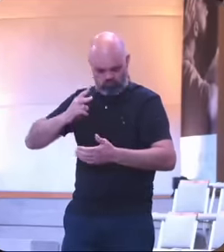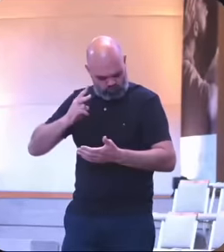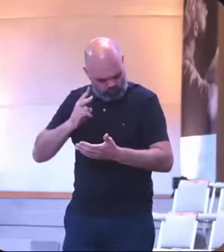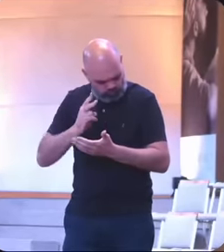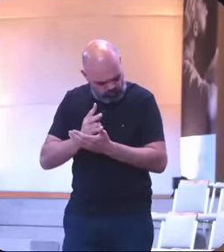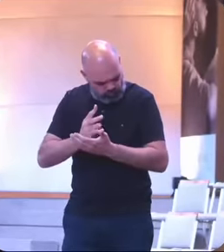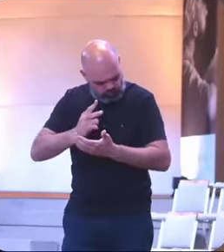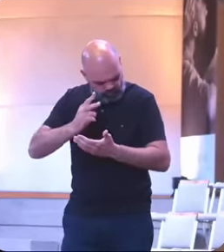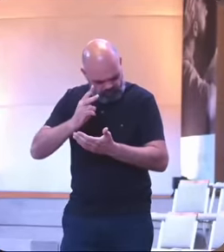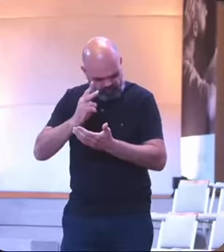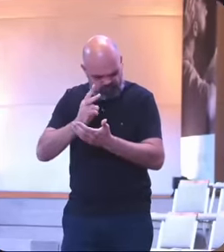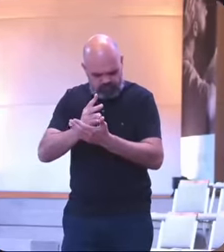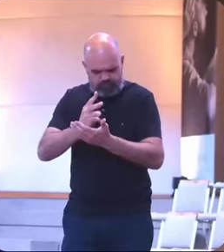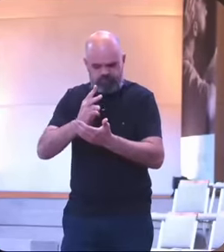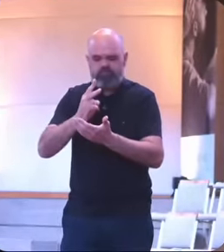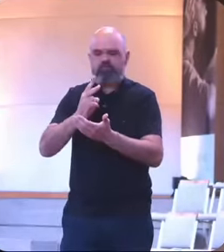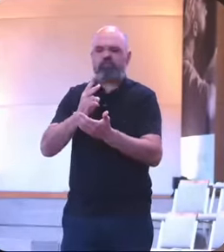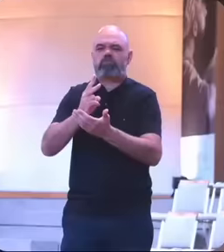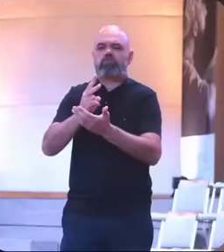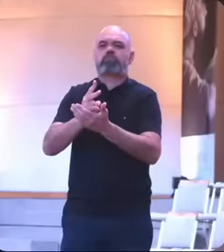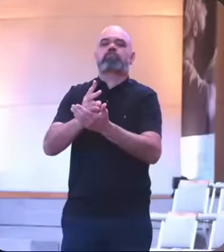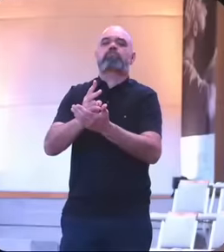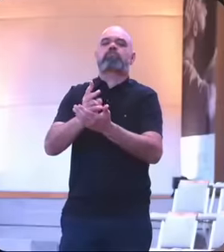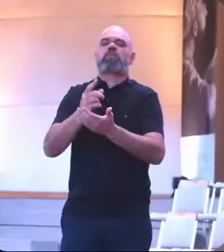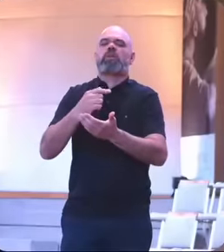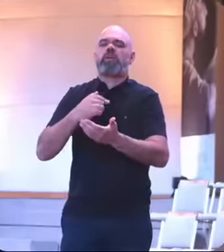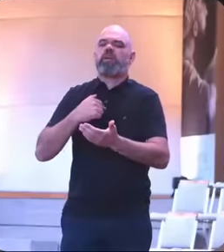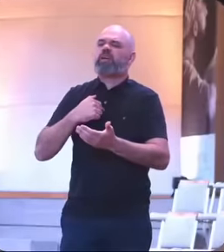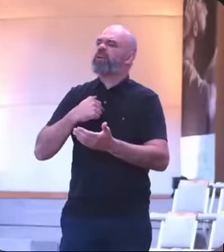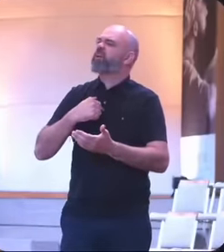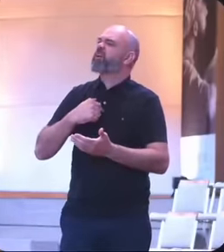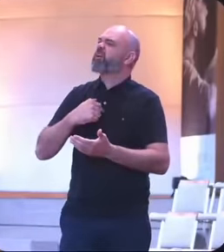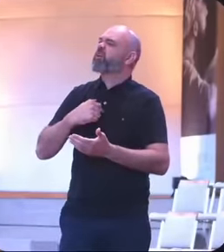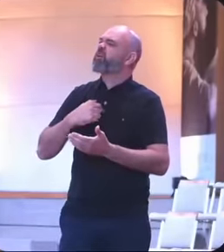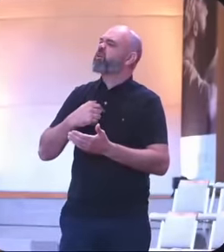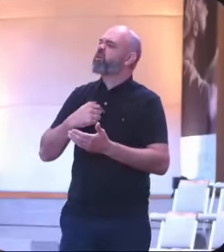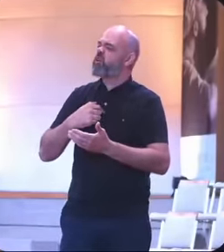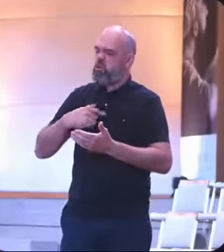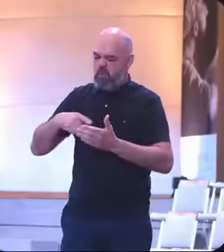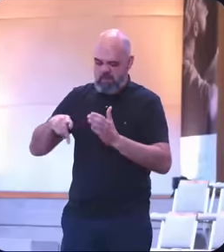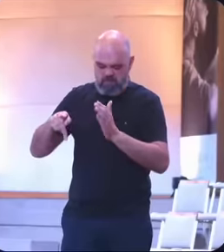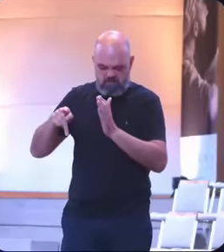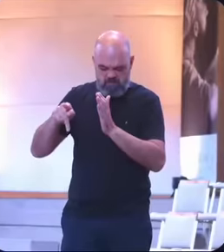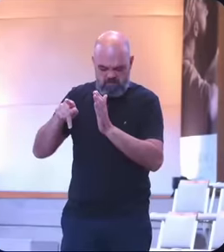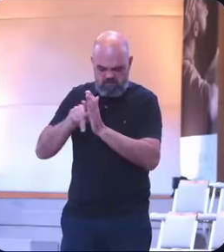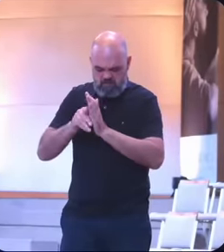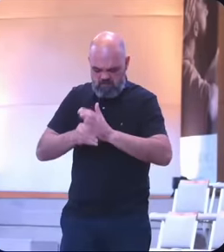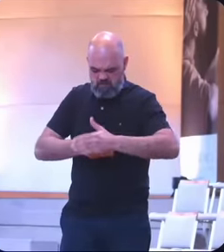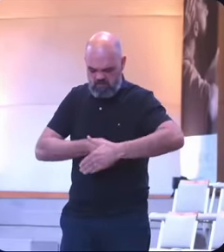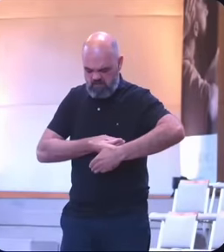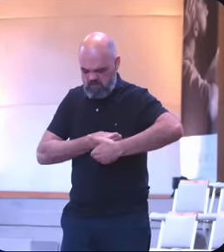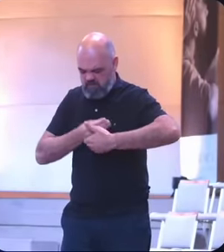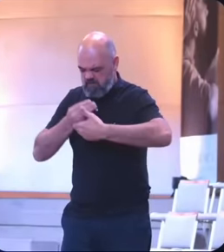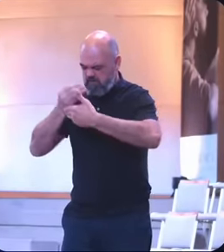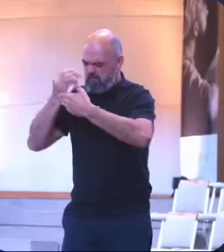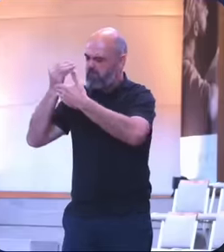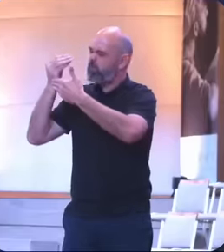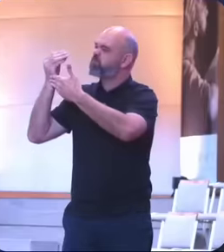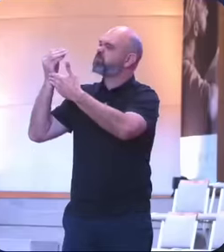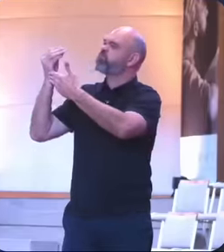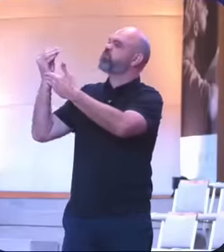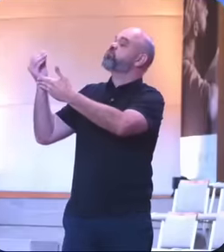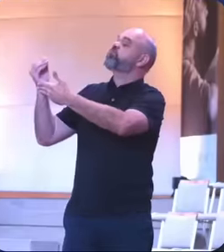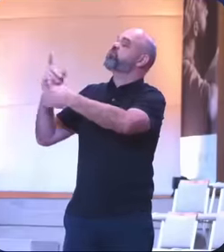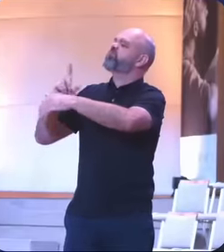Todos os dias eu estou em tuas mãos. É tão bonito ouvir você cantar. Desde quando